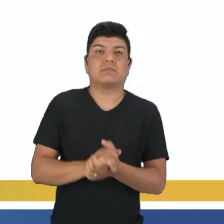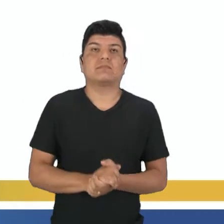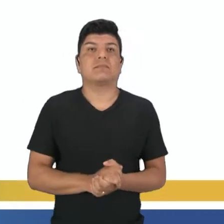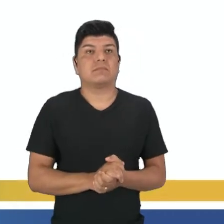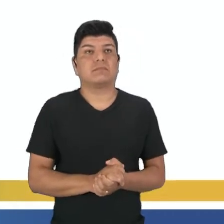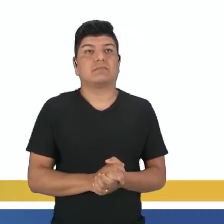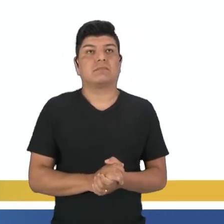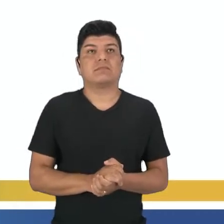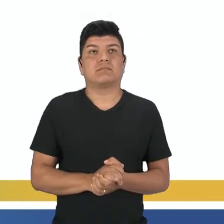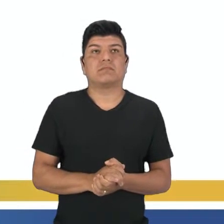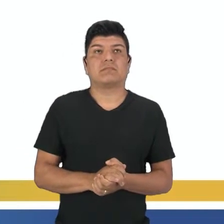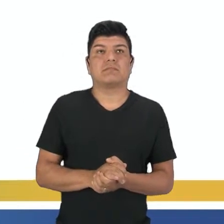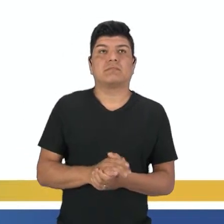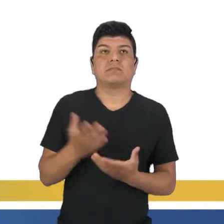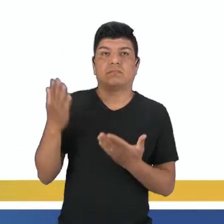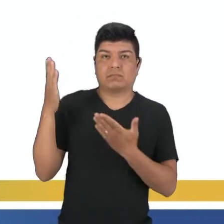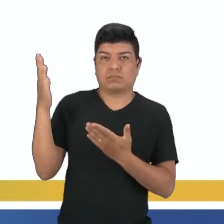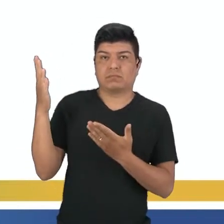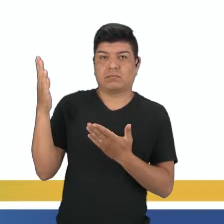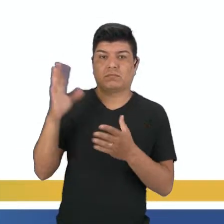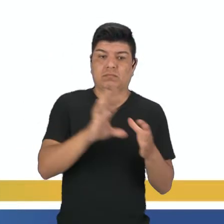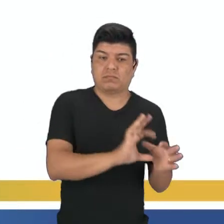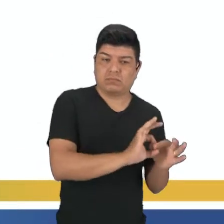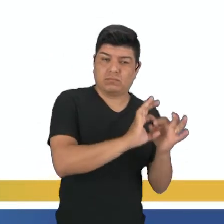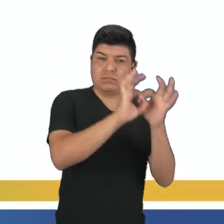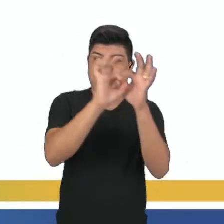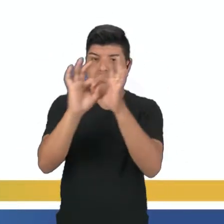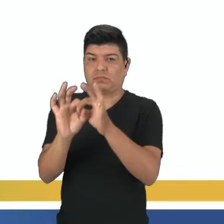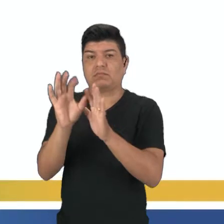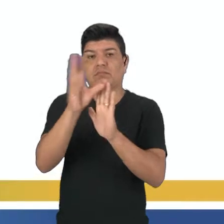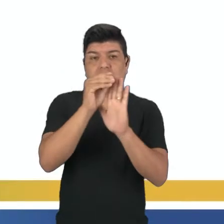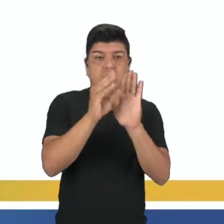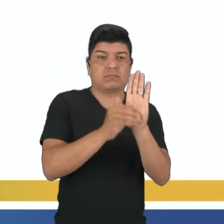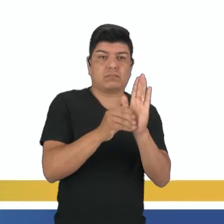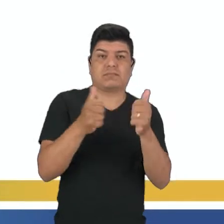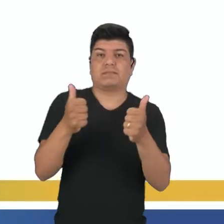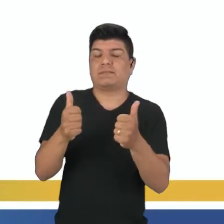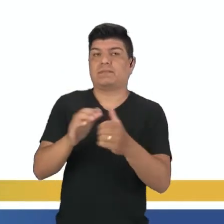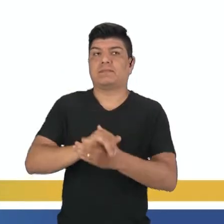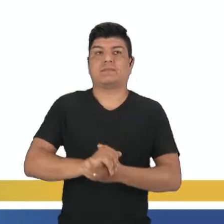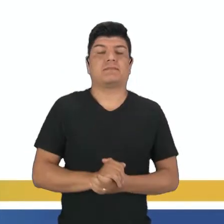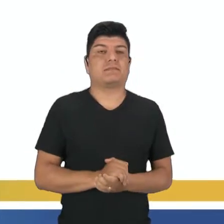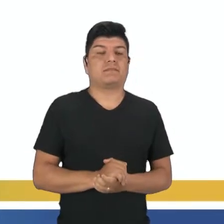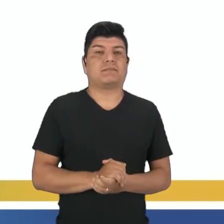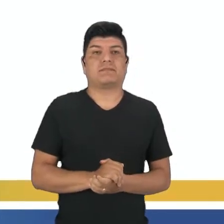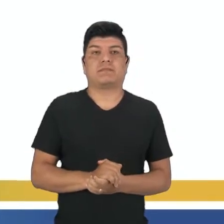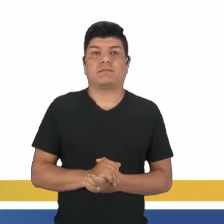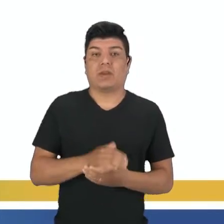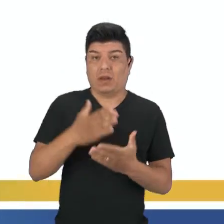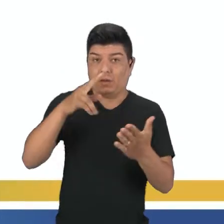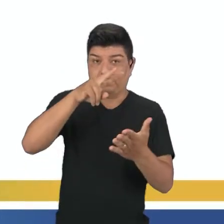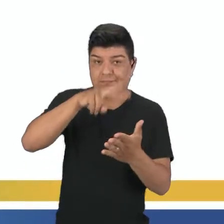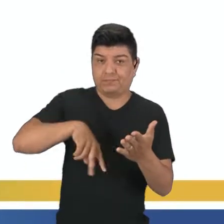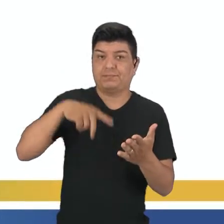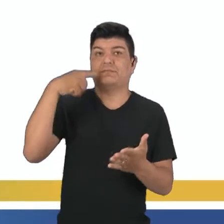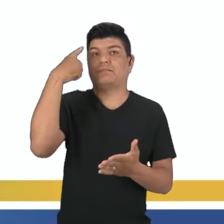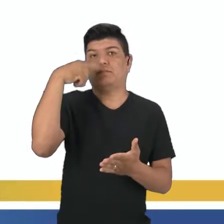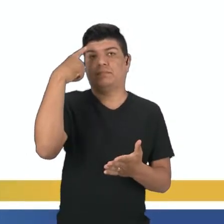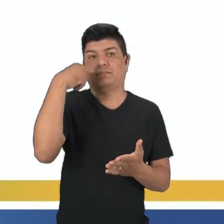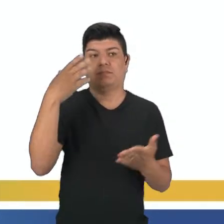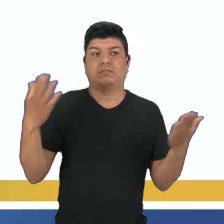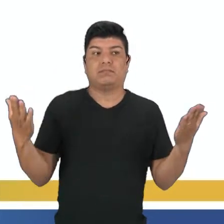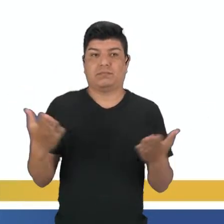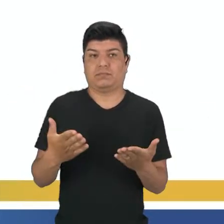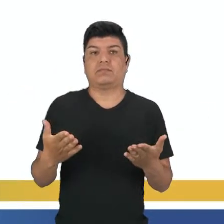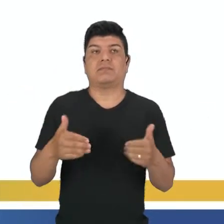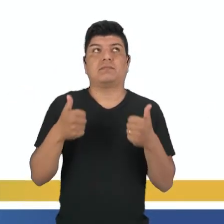com esse pequeno diário aí, né, para contextualizar um pouco o conteúdo. Reportero. Reportero é repórter em espanhol, tá?